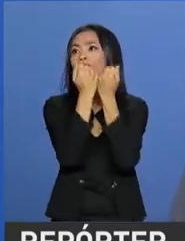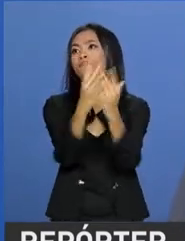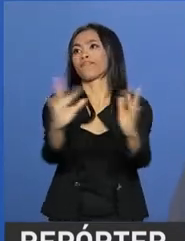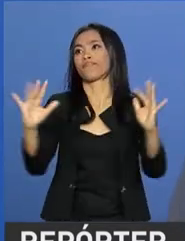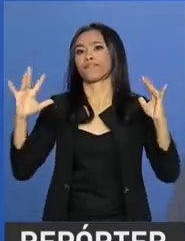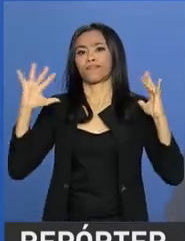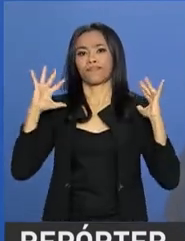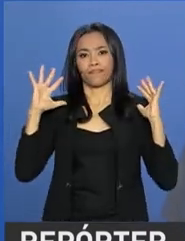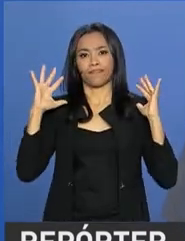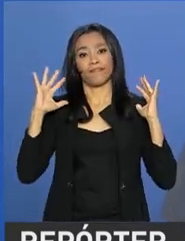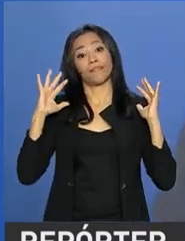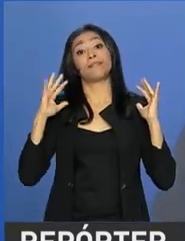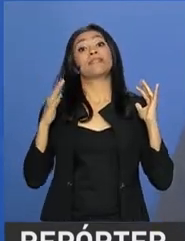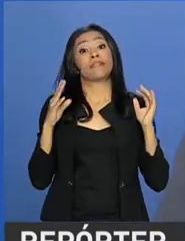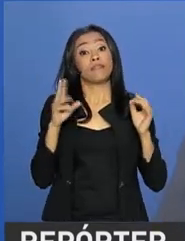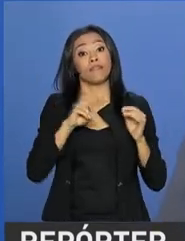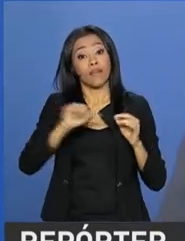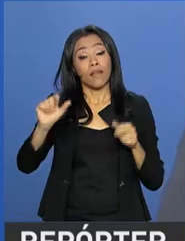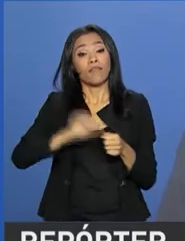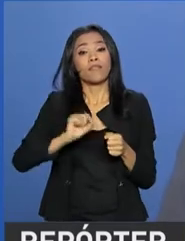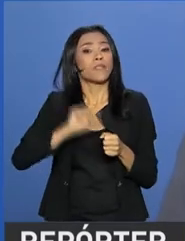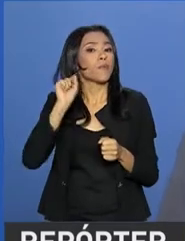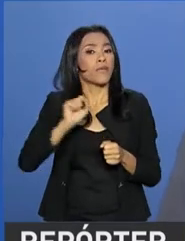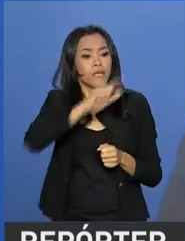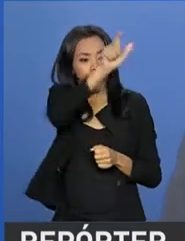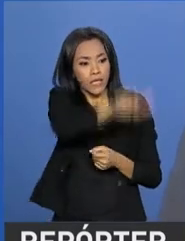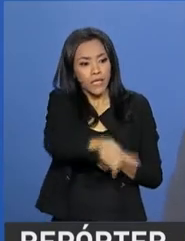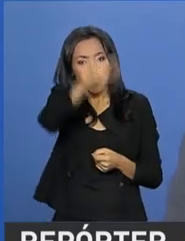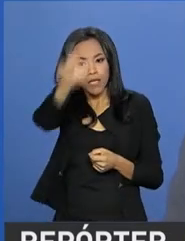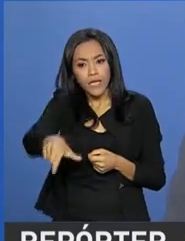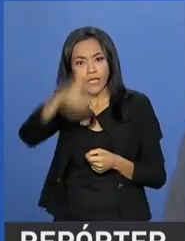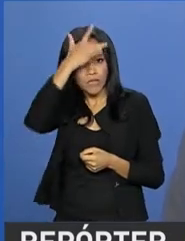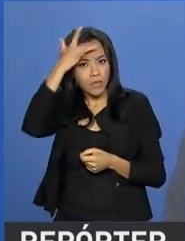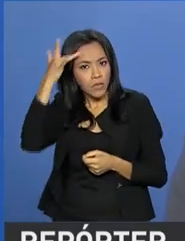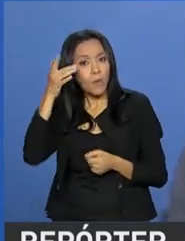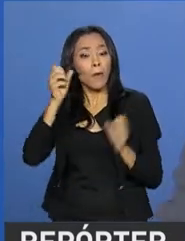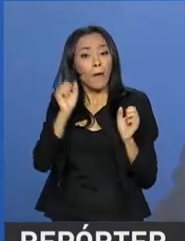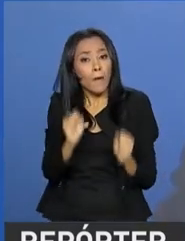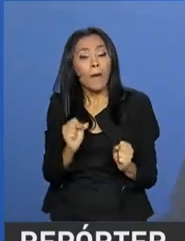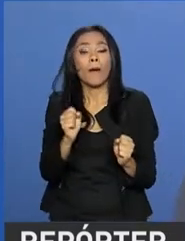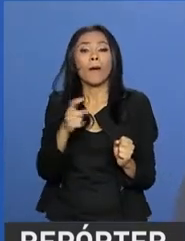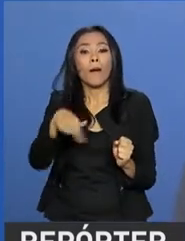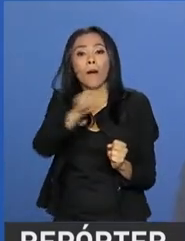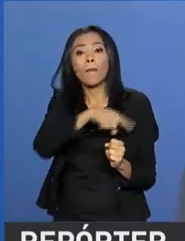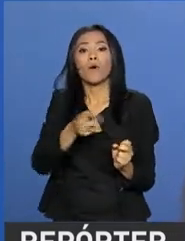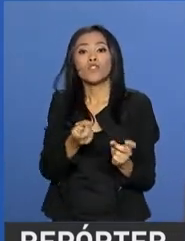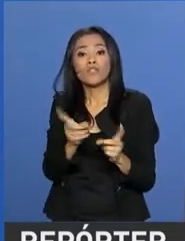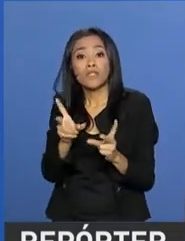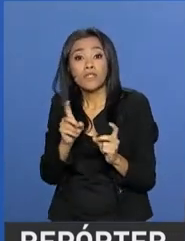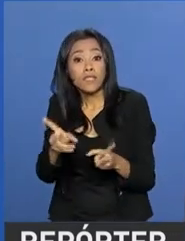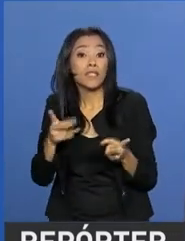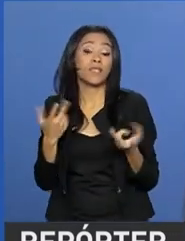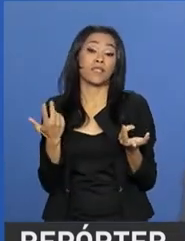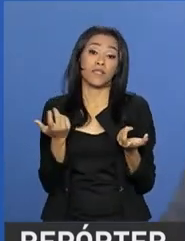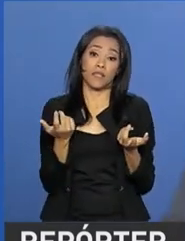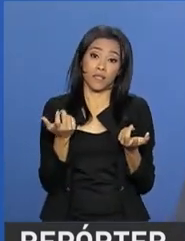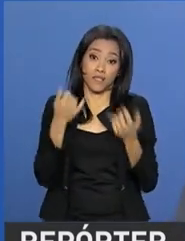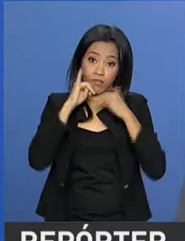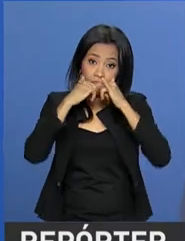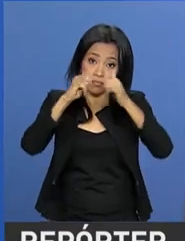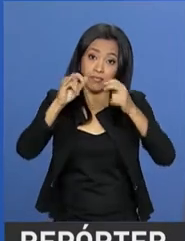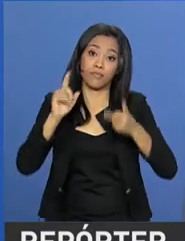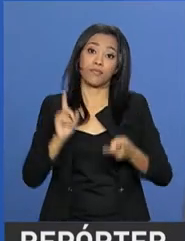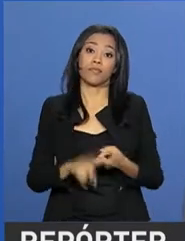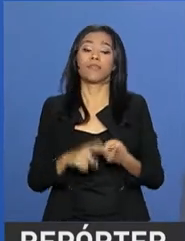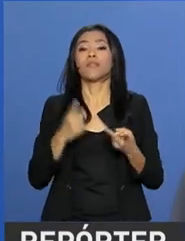possa estar produzindo esta energia comercializando a mesma gerando crédito que será